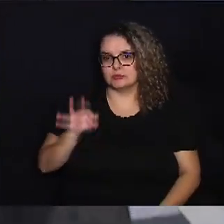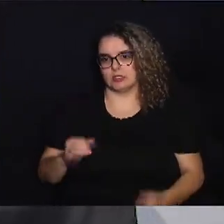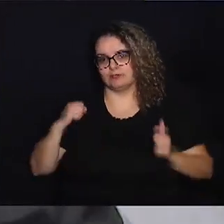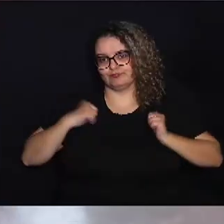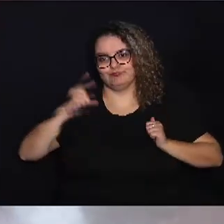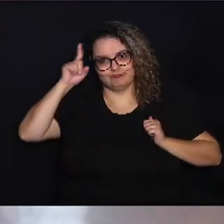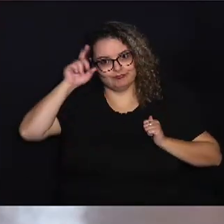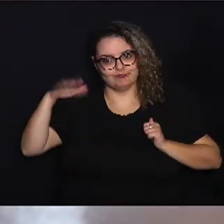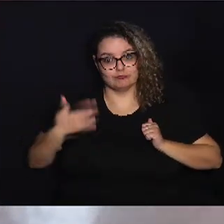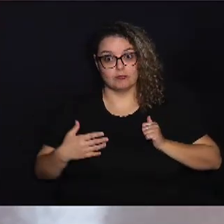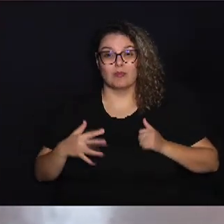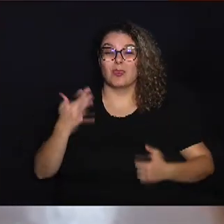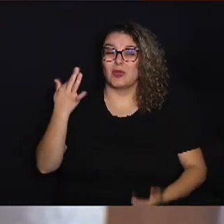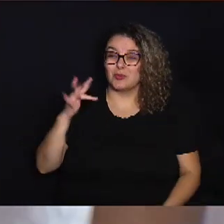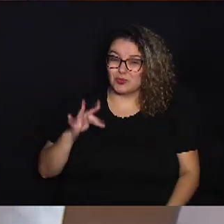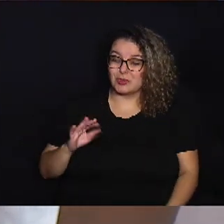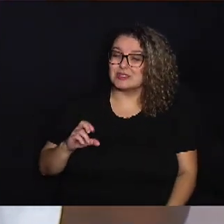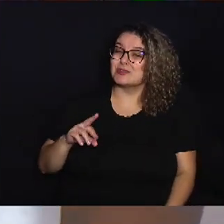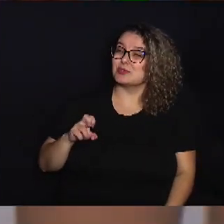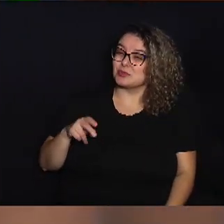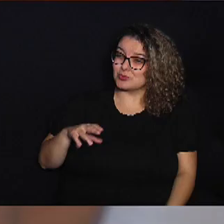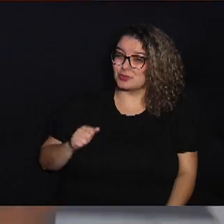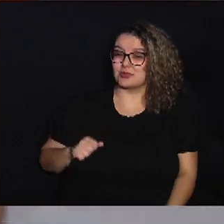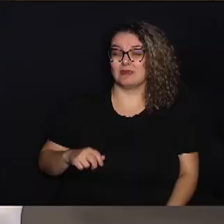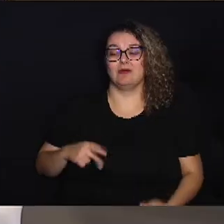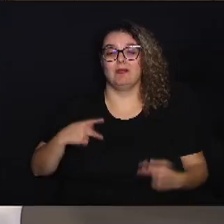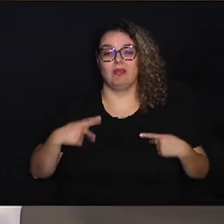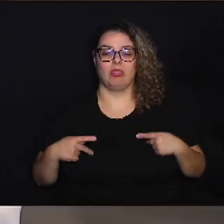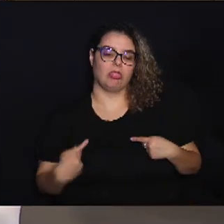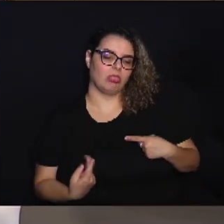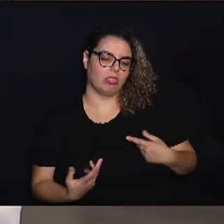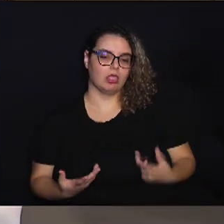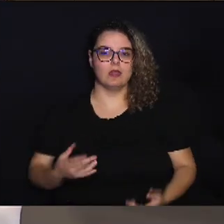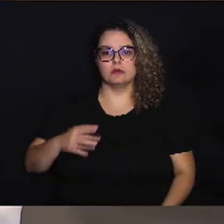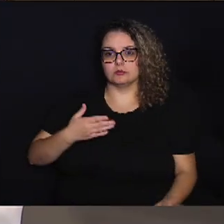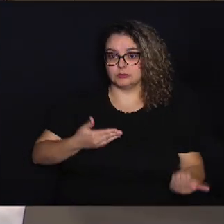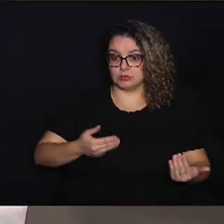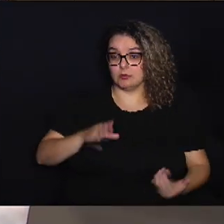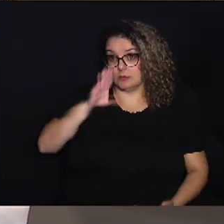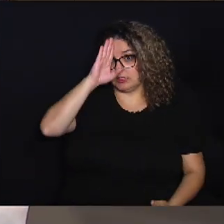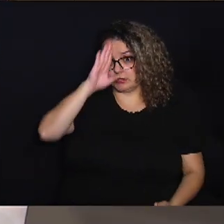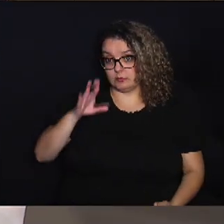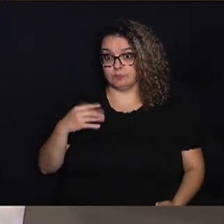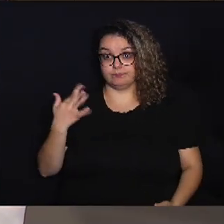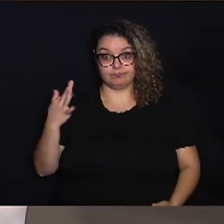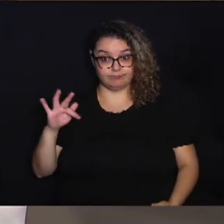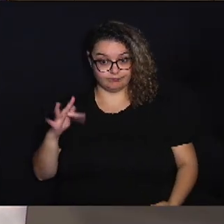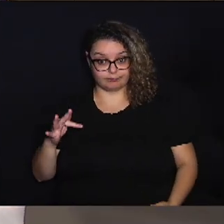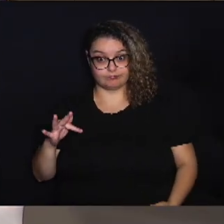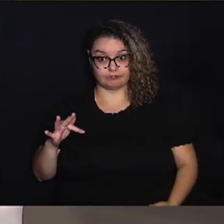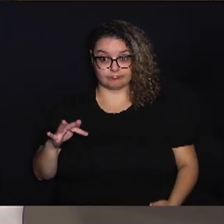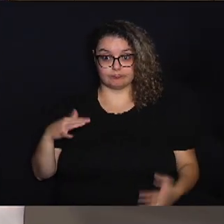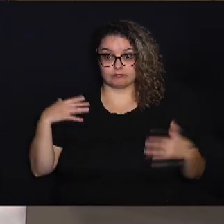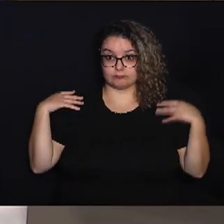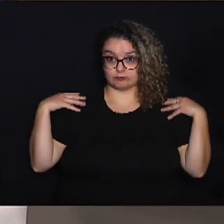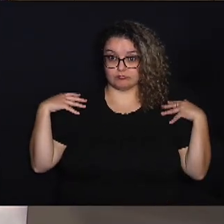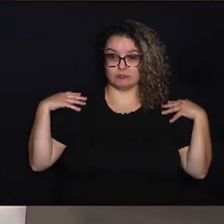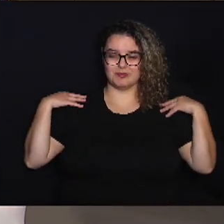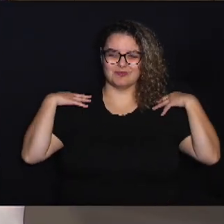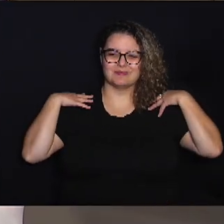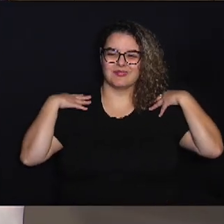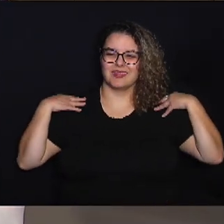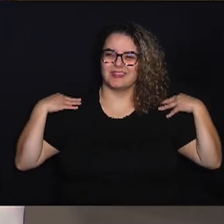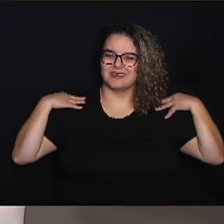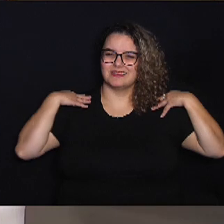pode provocar dores crônicas na coluna e má postura nos jovens. Principalmente as dores no membro superior, né, na casa do ombro,